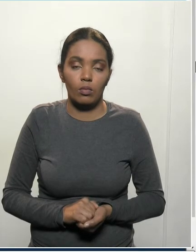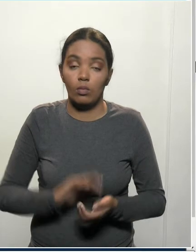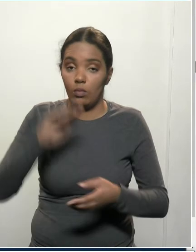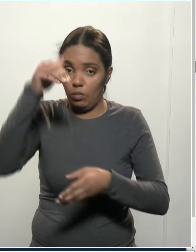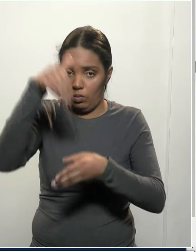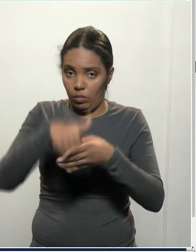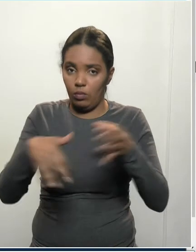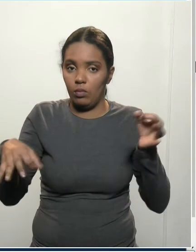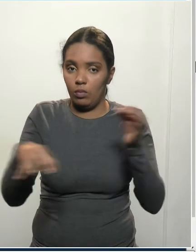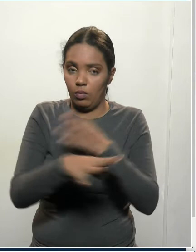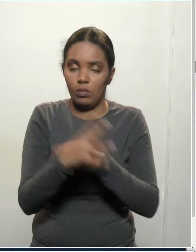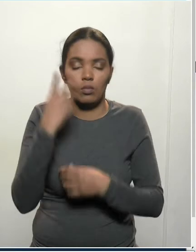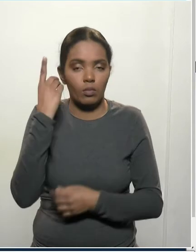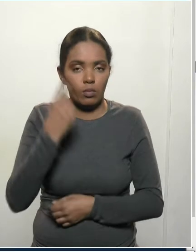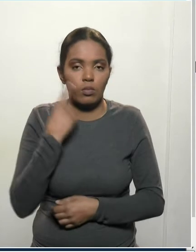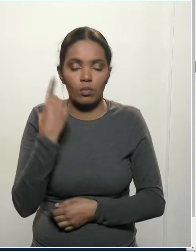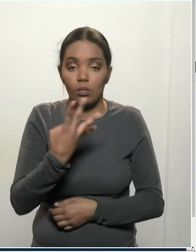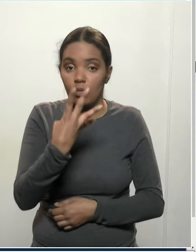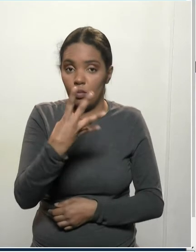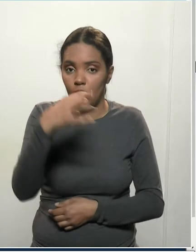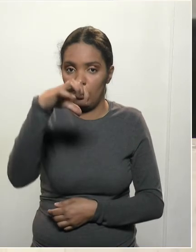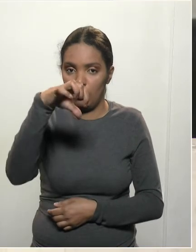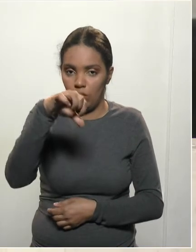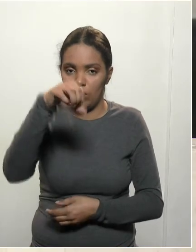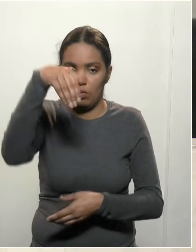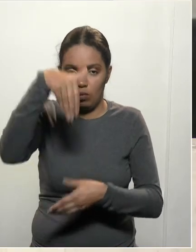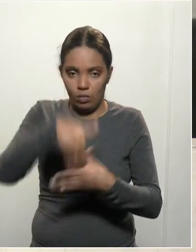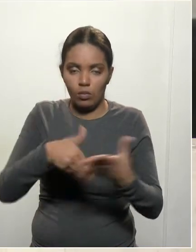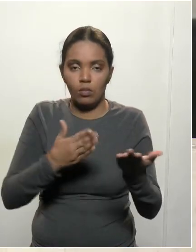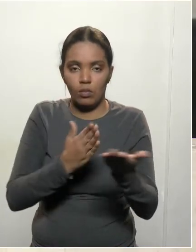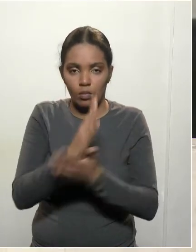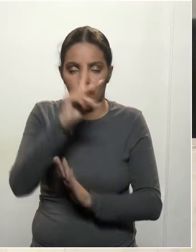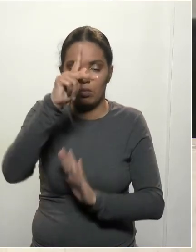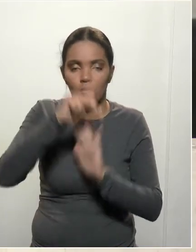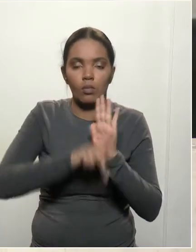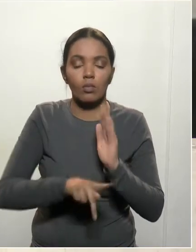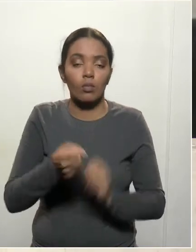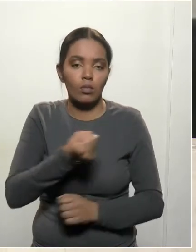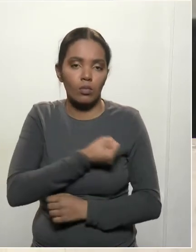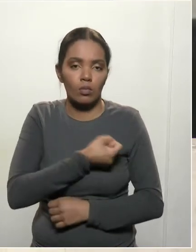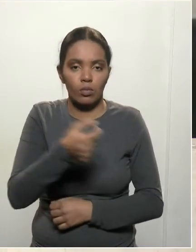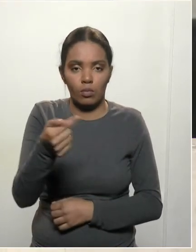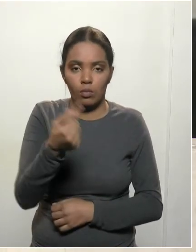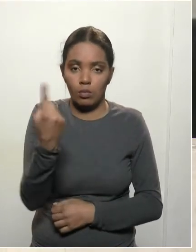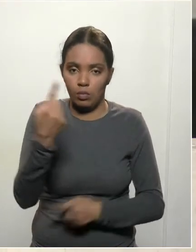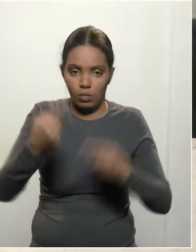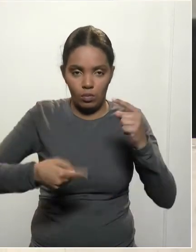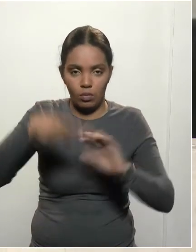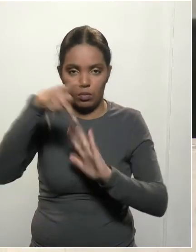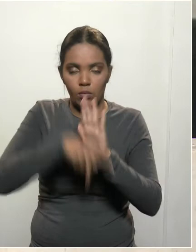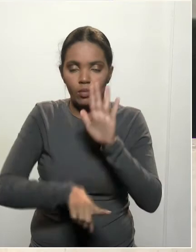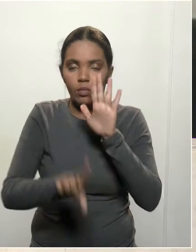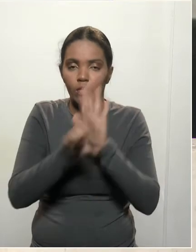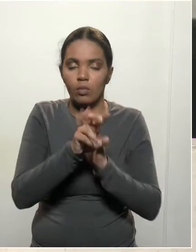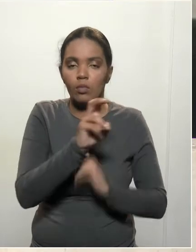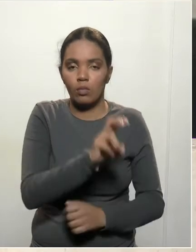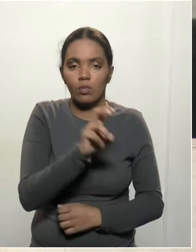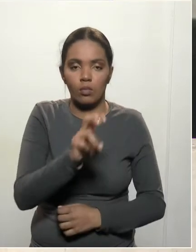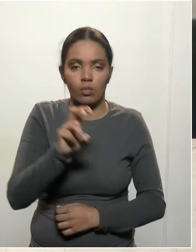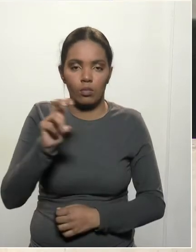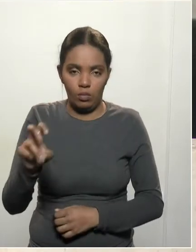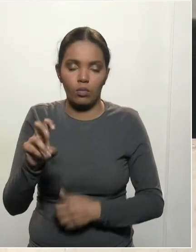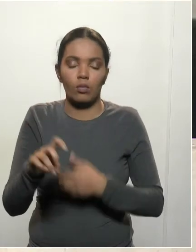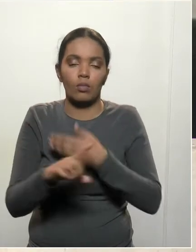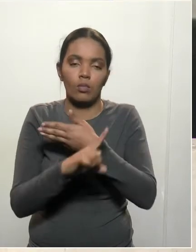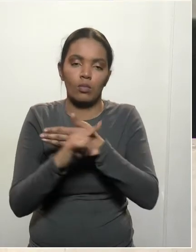Votação encerrada, senhores deputados. 49 votos, está aprovado o projeto. Item número 7, primeira discussão do projeto de lei 555,